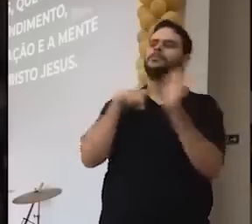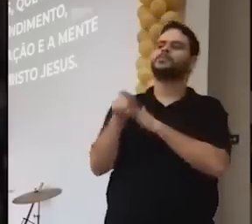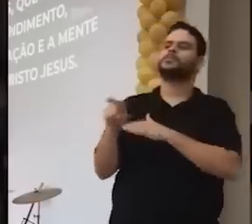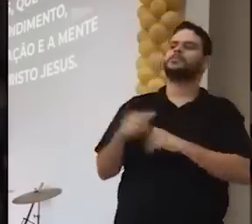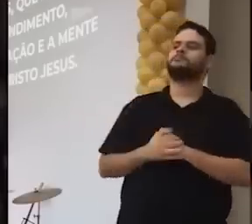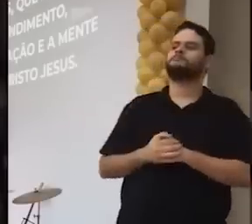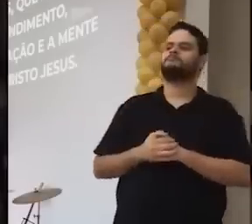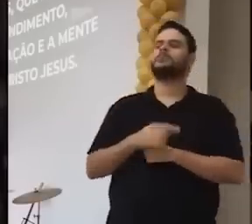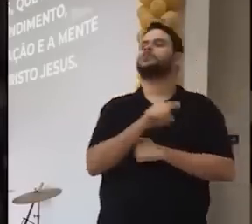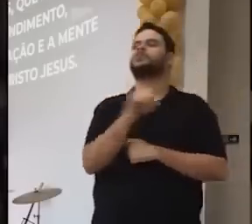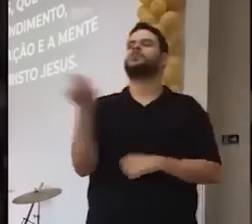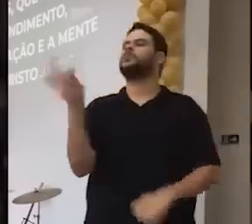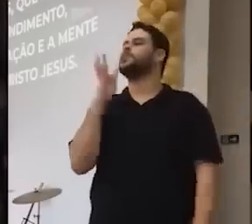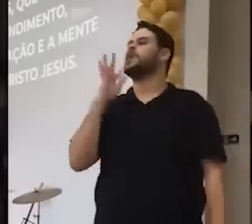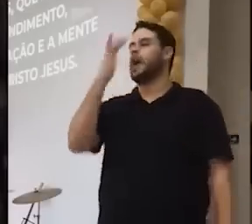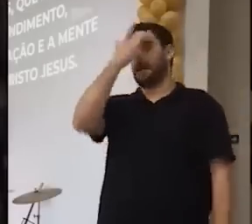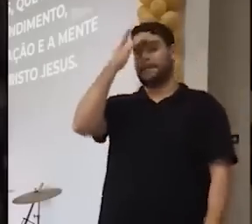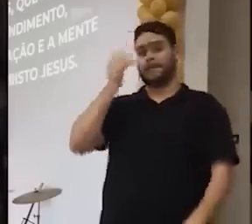você conhece alguma pessoa ansiosa?